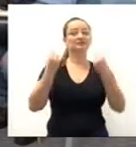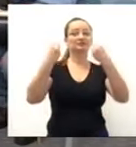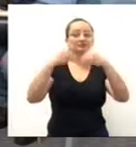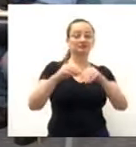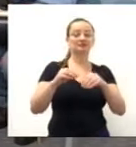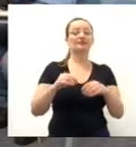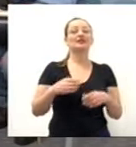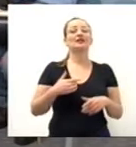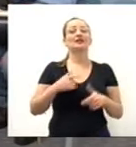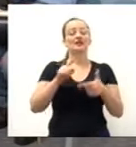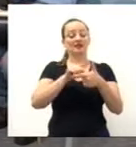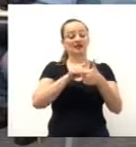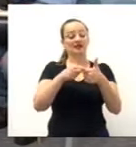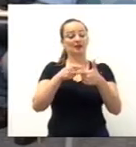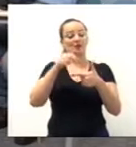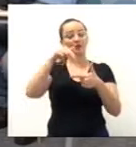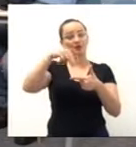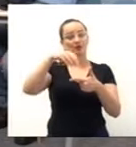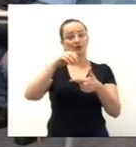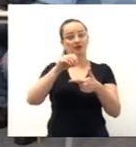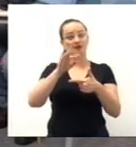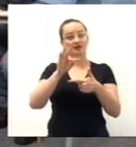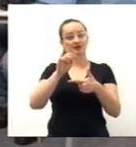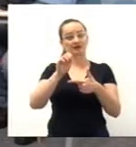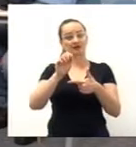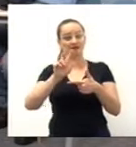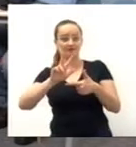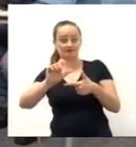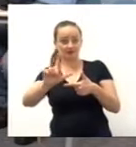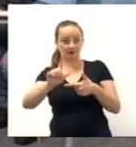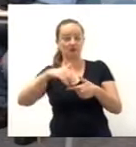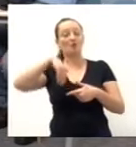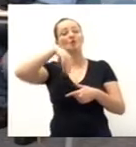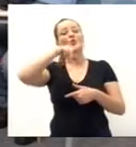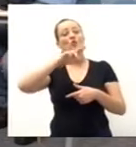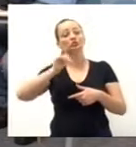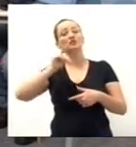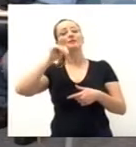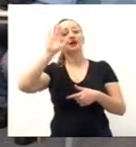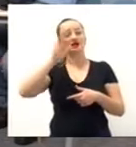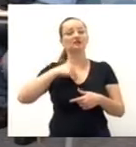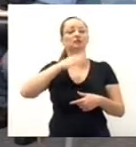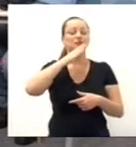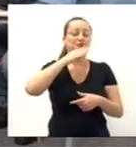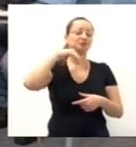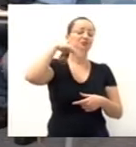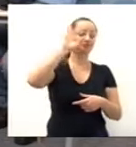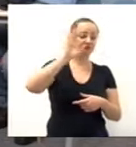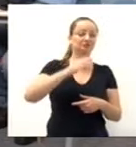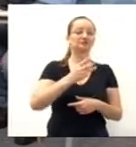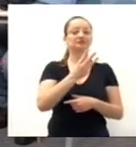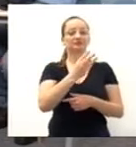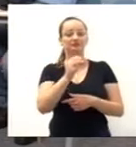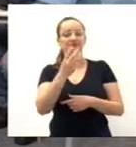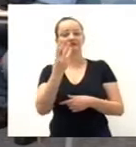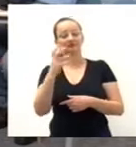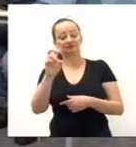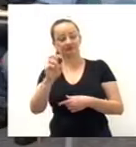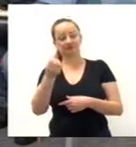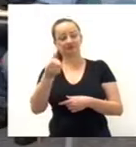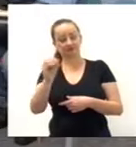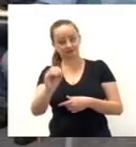ângulos notáveis, tá? Então, os ângulos que mais se usa, conhecido, 30, 45,